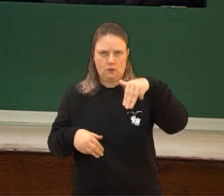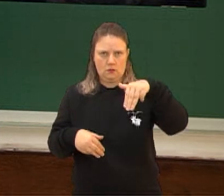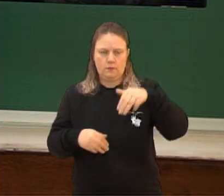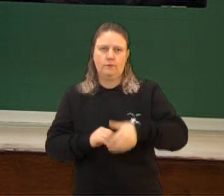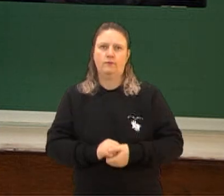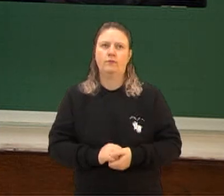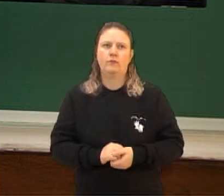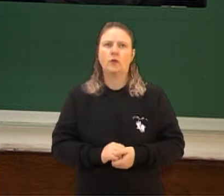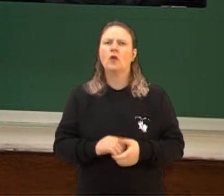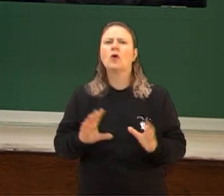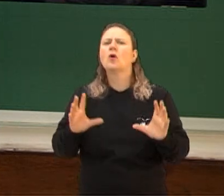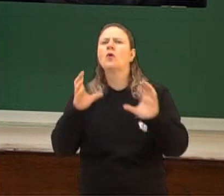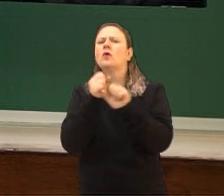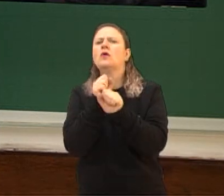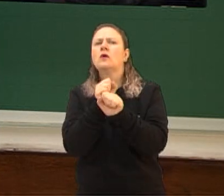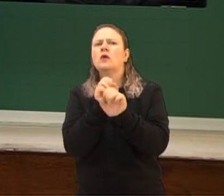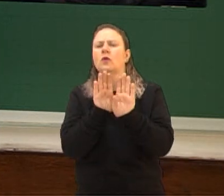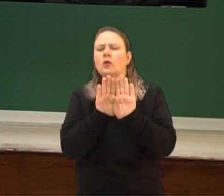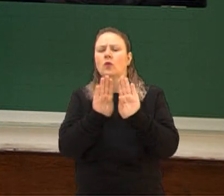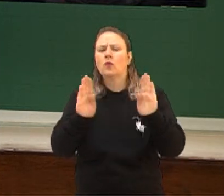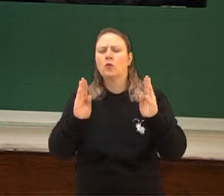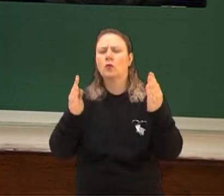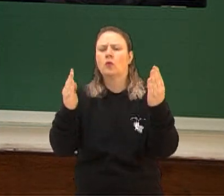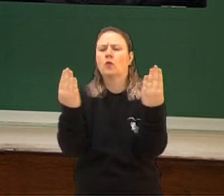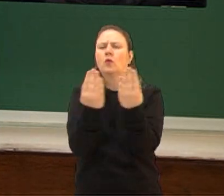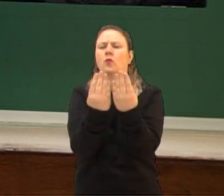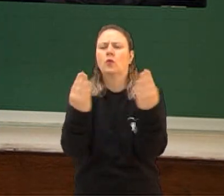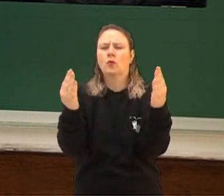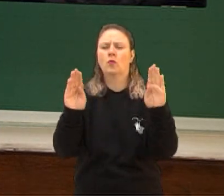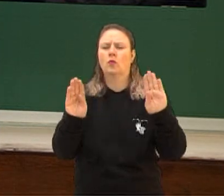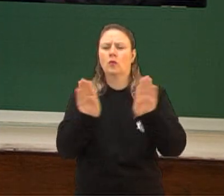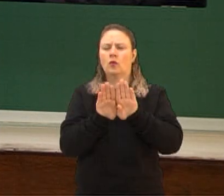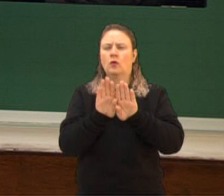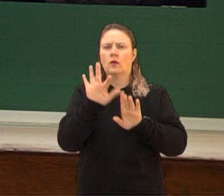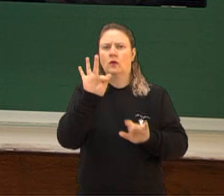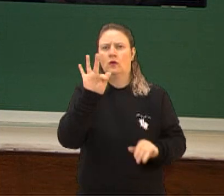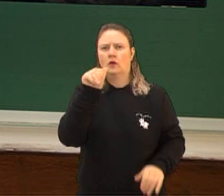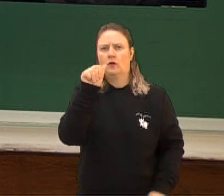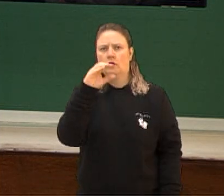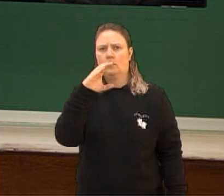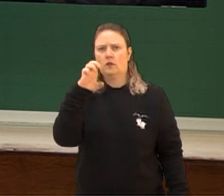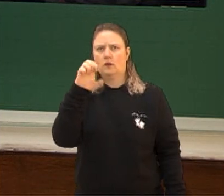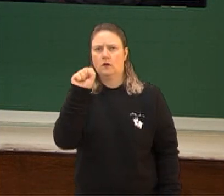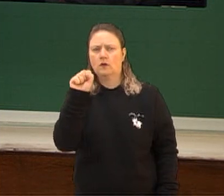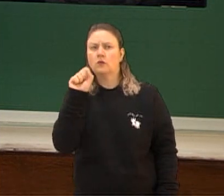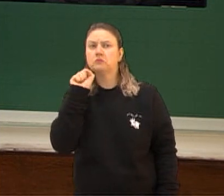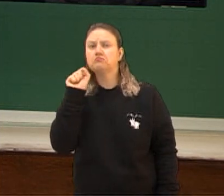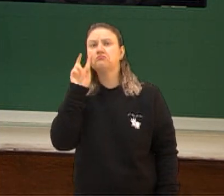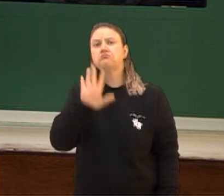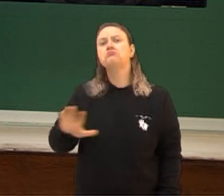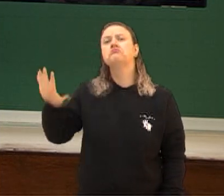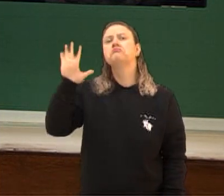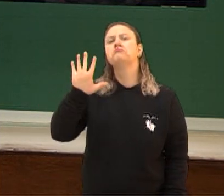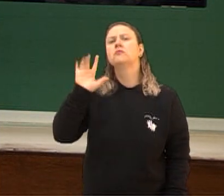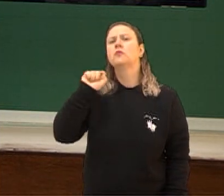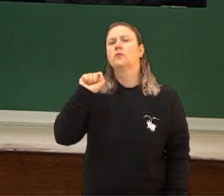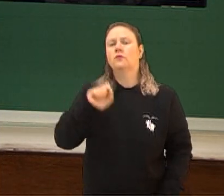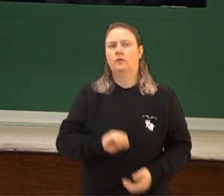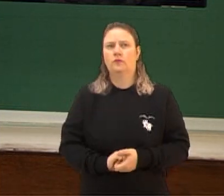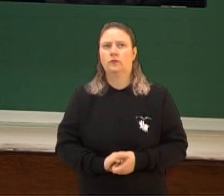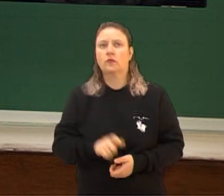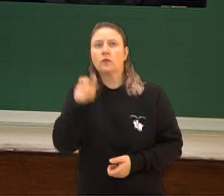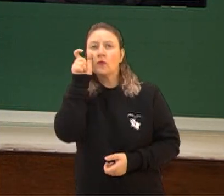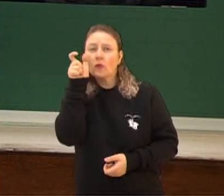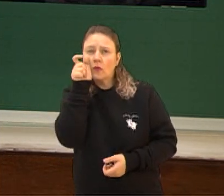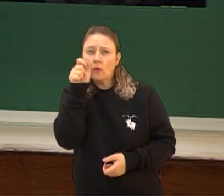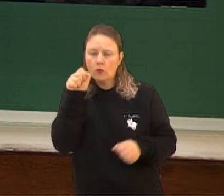Quantos lados mesmo tem? Ou, desculpe, quantas faces tem mesmo esse cara aqui? Ele é o que mesmo? Essa figura geométrica aqui? Vamos dar uma olhadinha